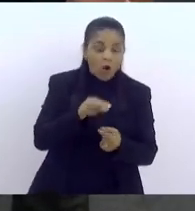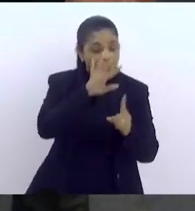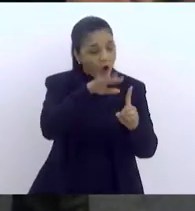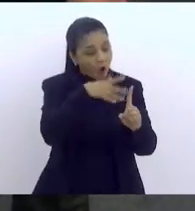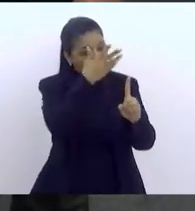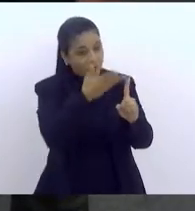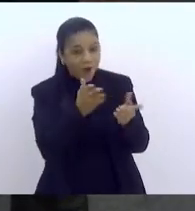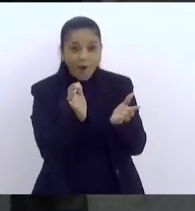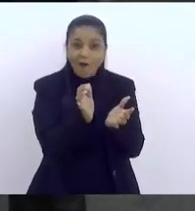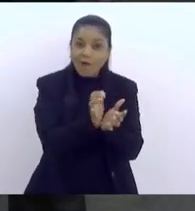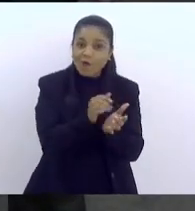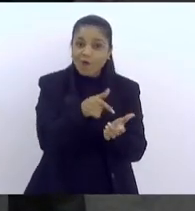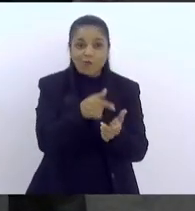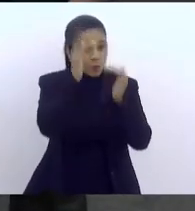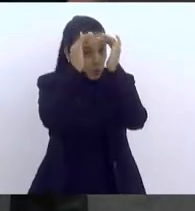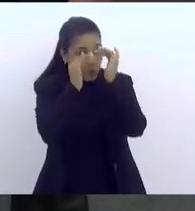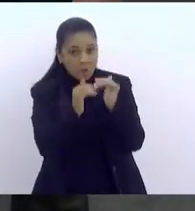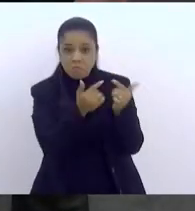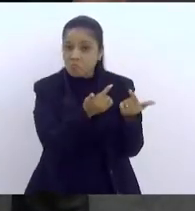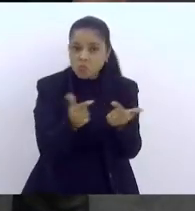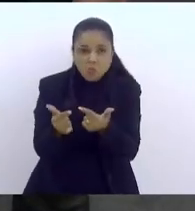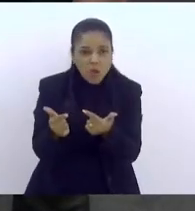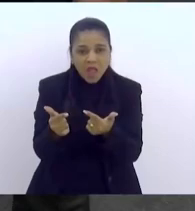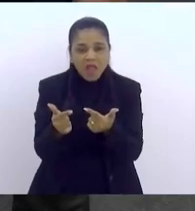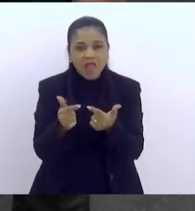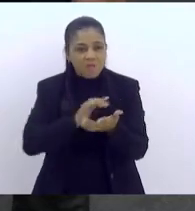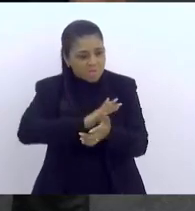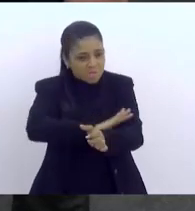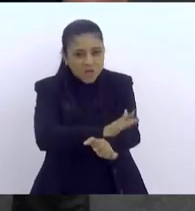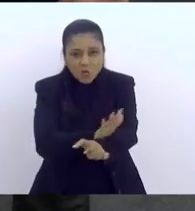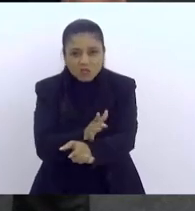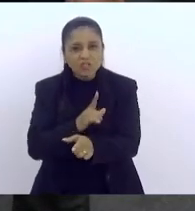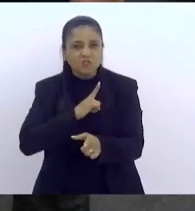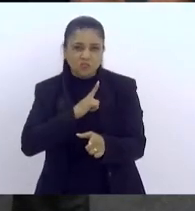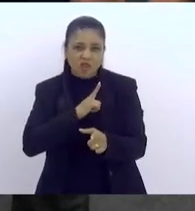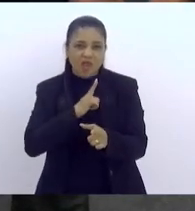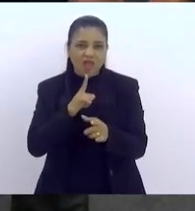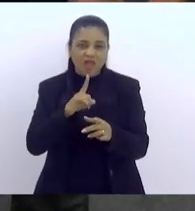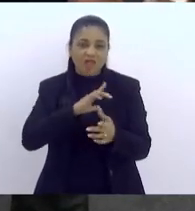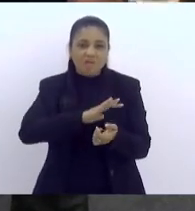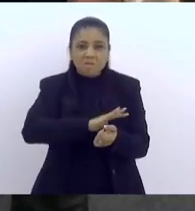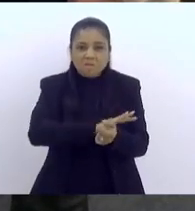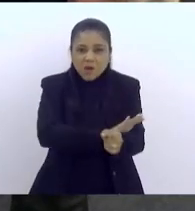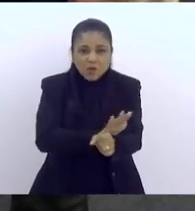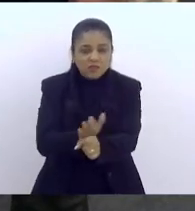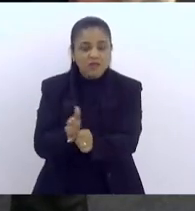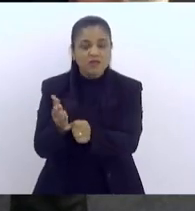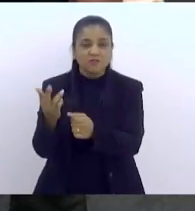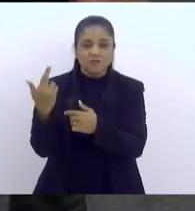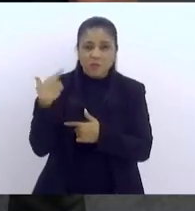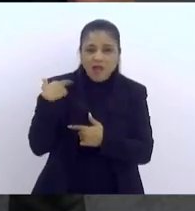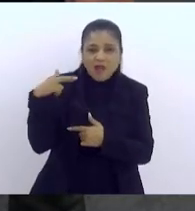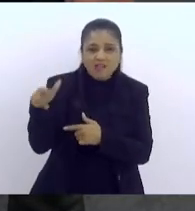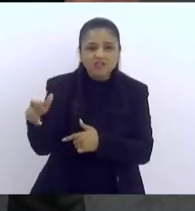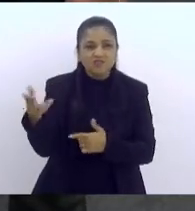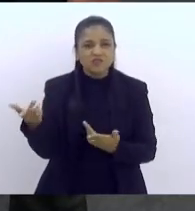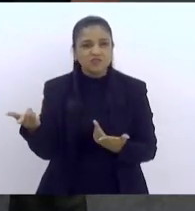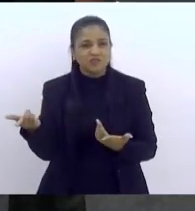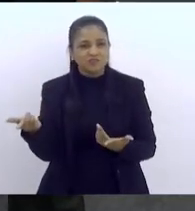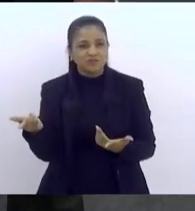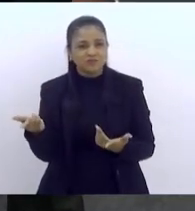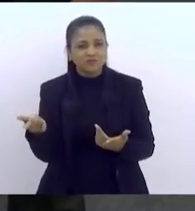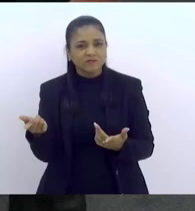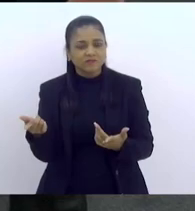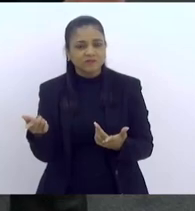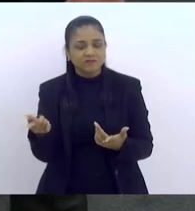homenageando um grupo que não respeita, que comete preconceito e intolerância religiosa, ele tem que decidir agora de que